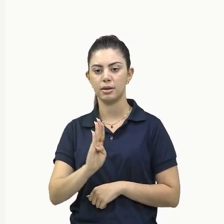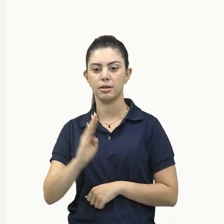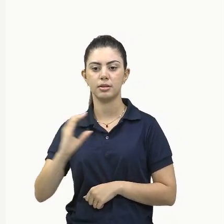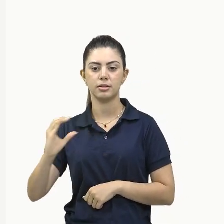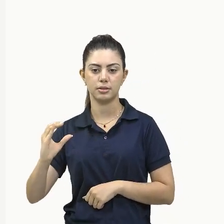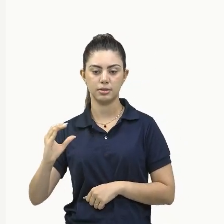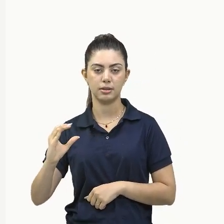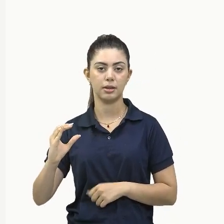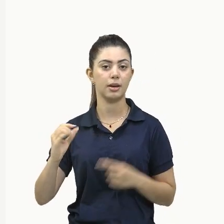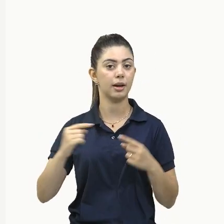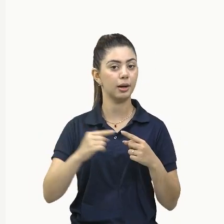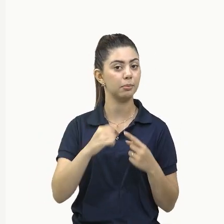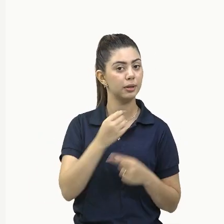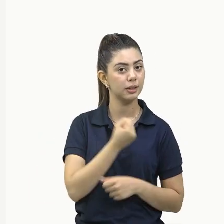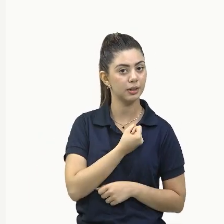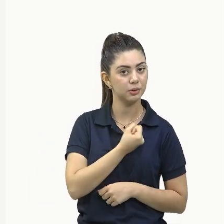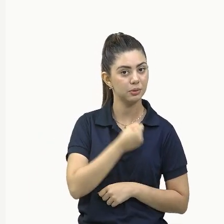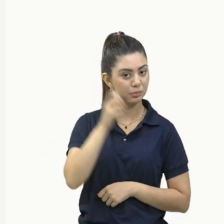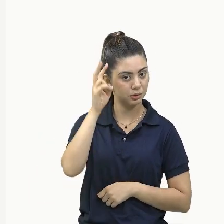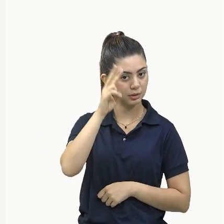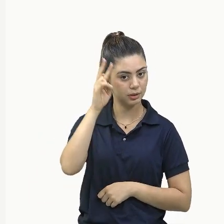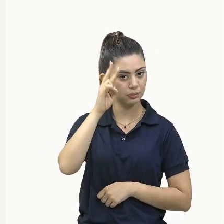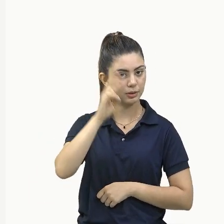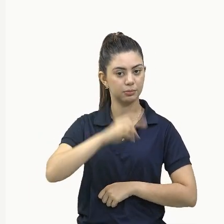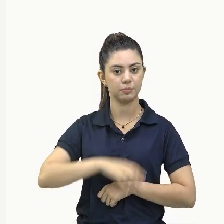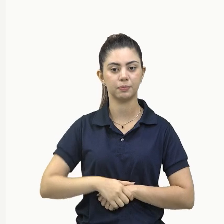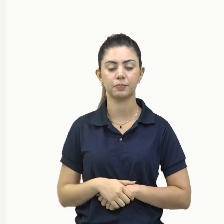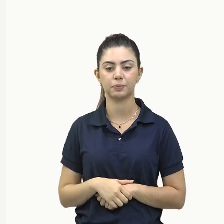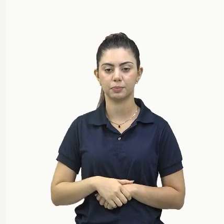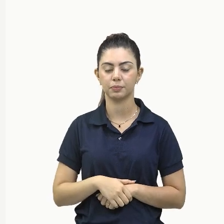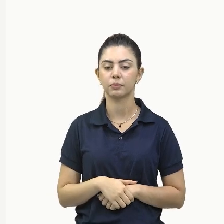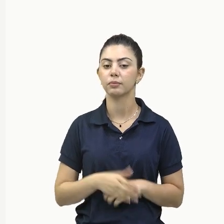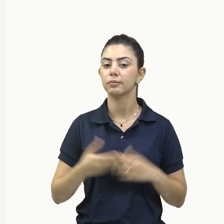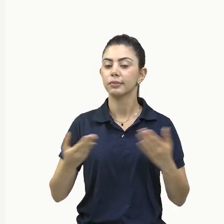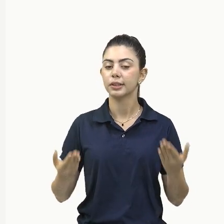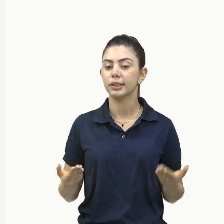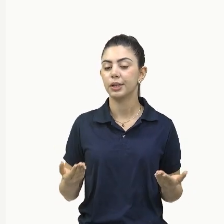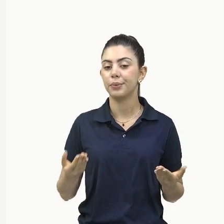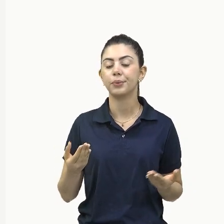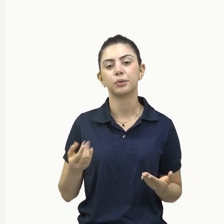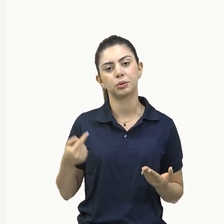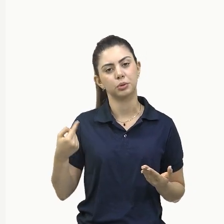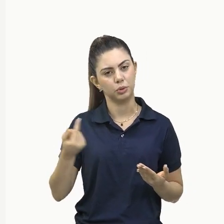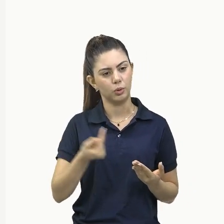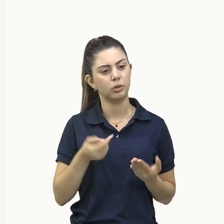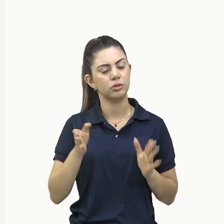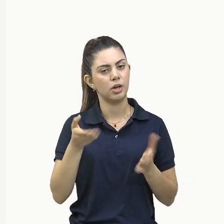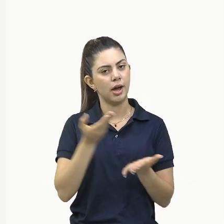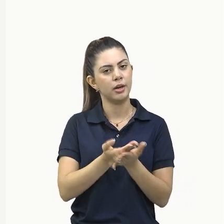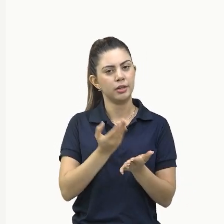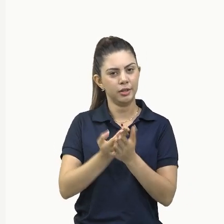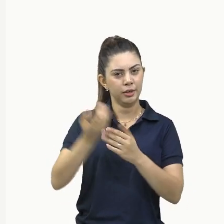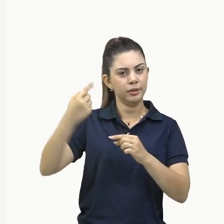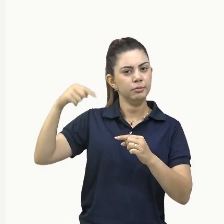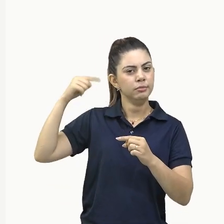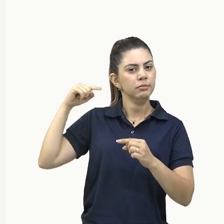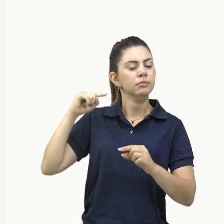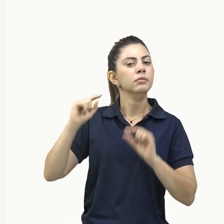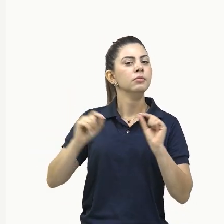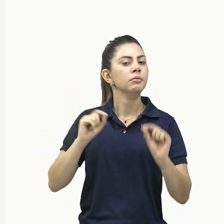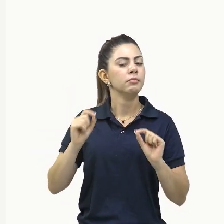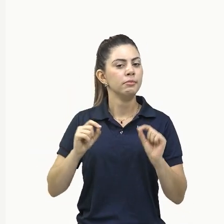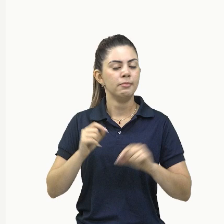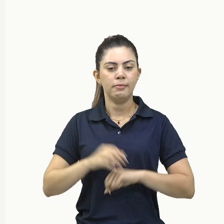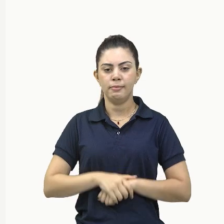seja, são números, certo? E necessariamente, né, nós já vimos aí em aulas anteriores, que